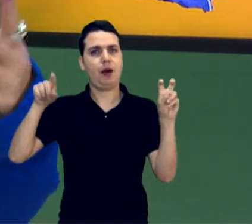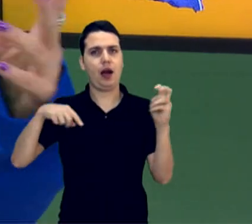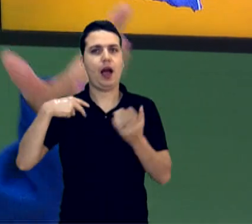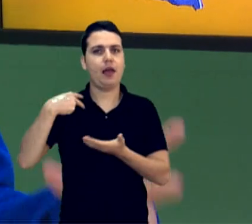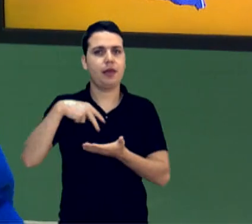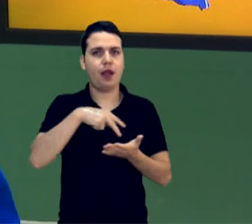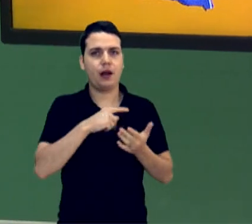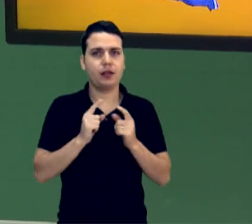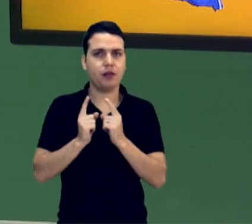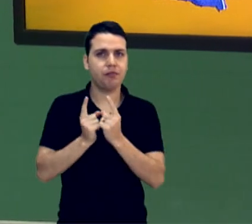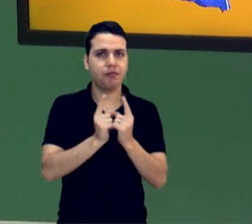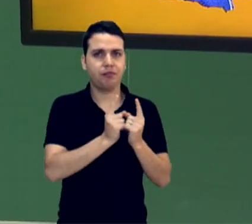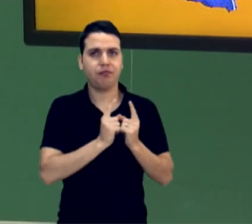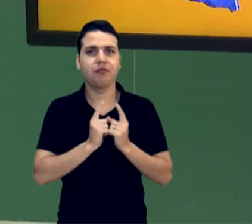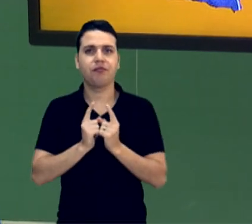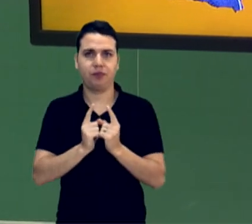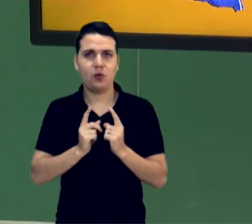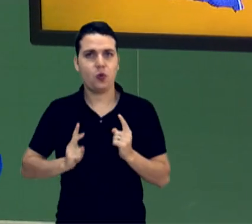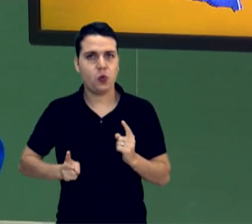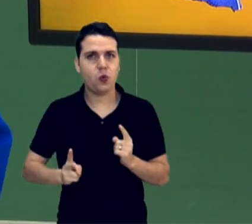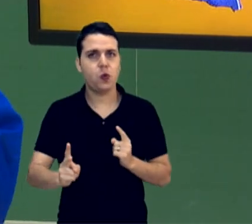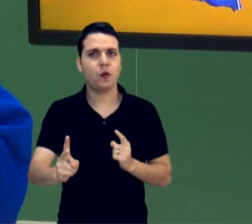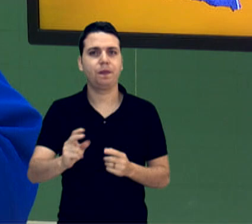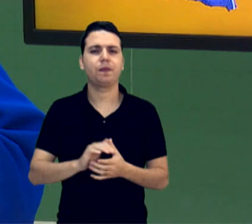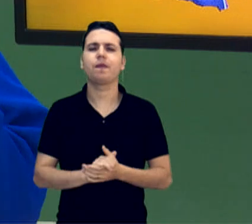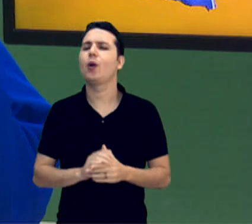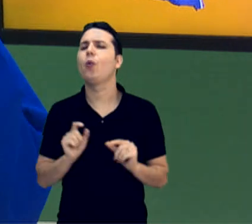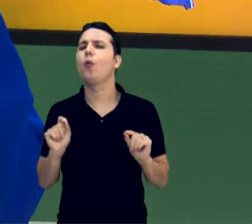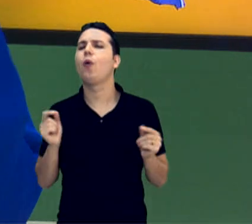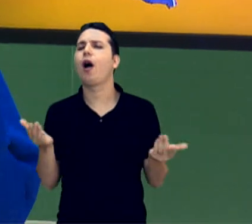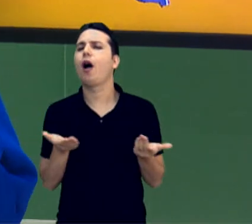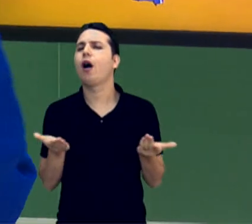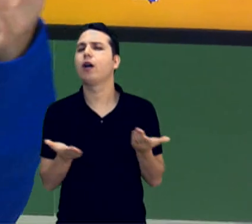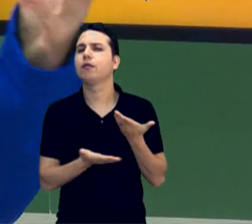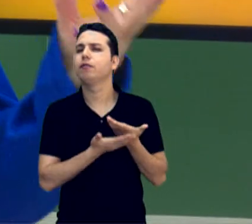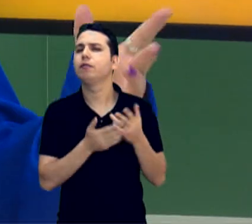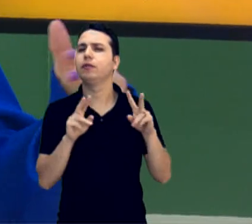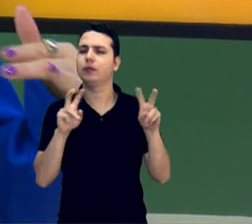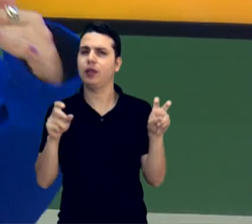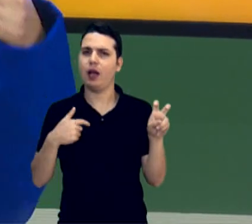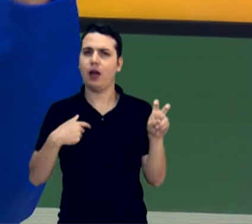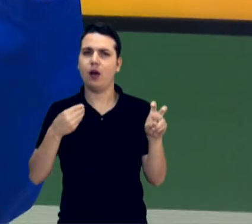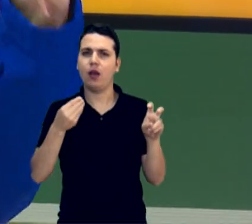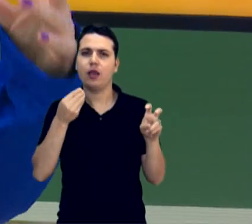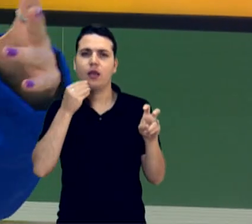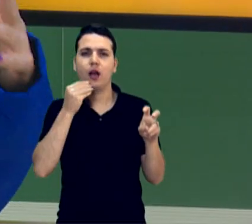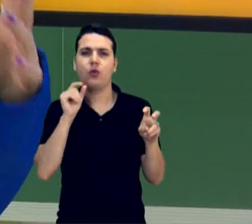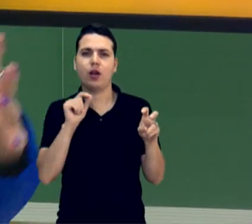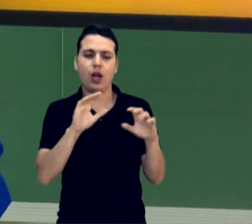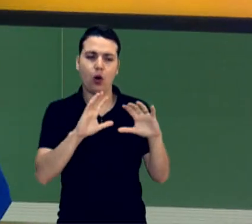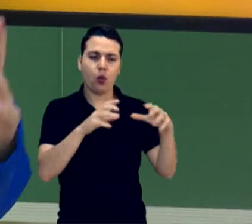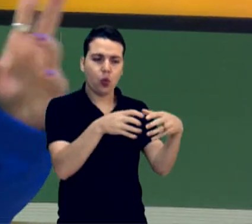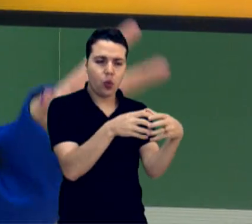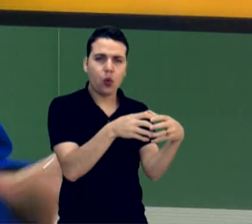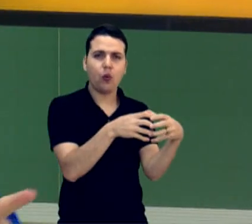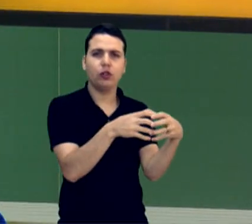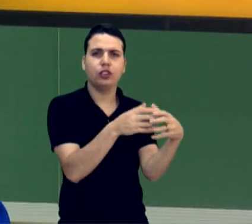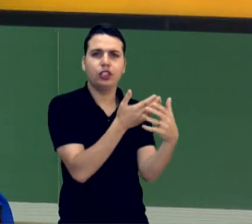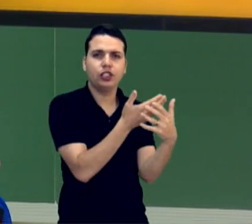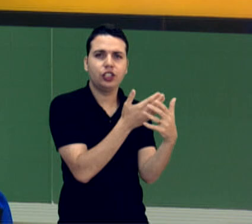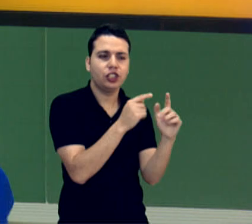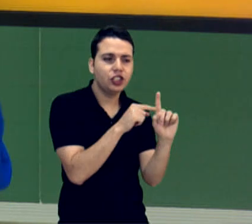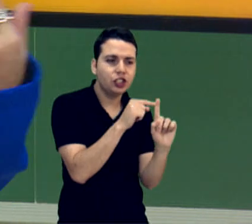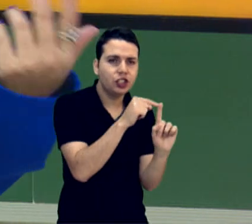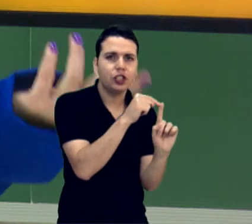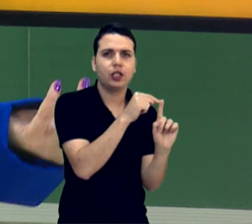que será que vem por aí? Vocês sabem que a prof tenta agrupar os temas, os estilos, mais ou menos por